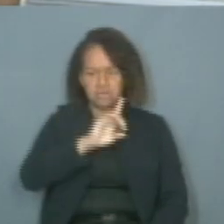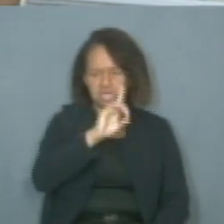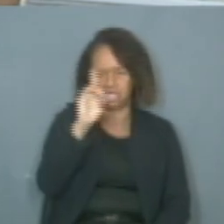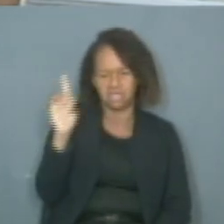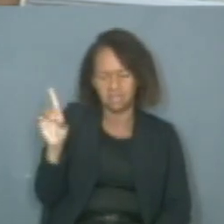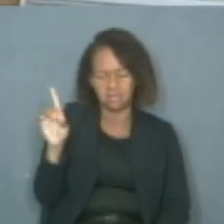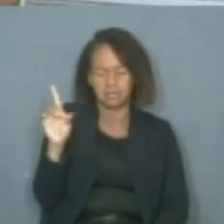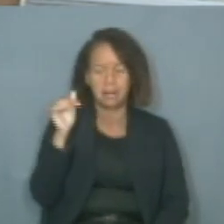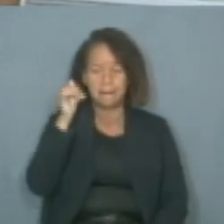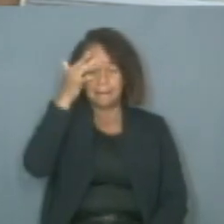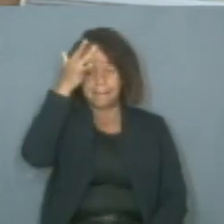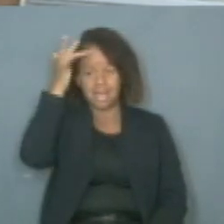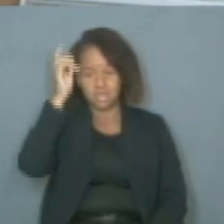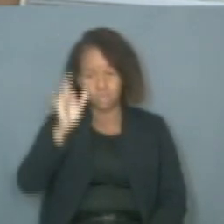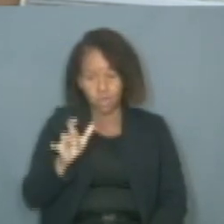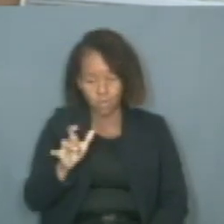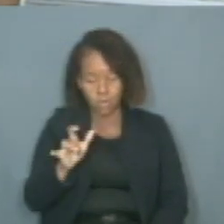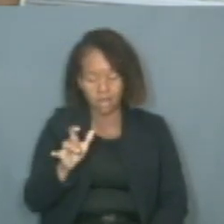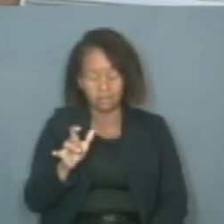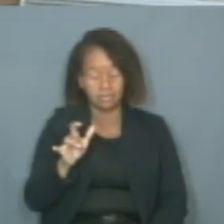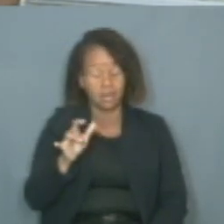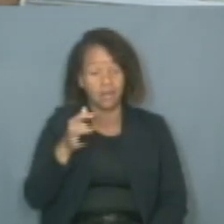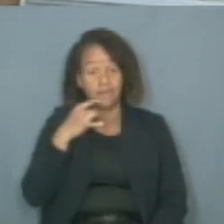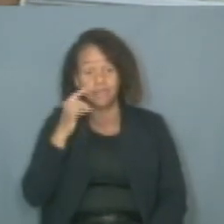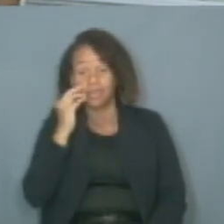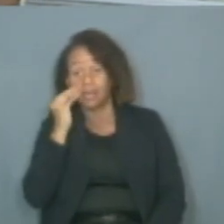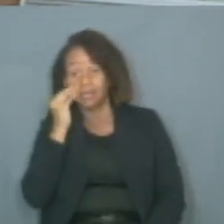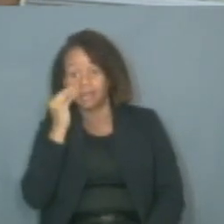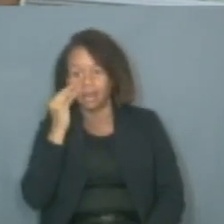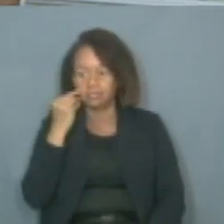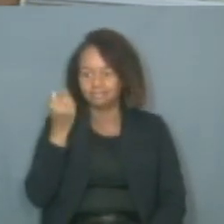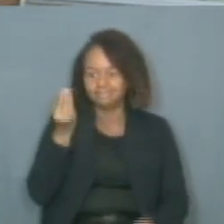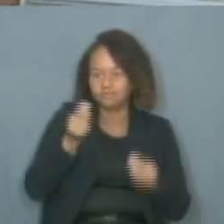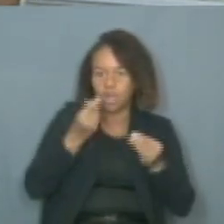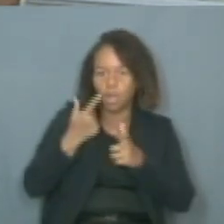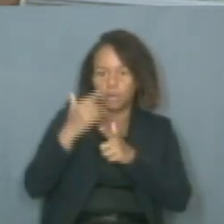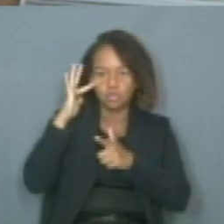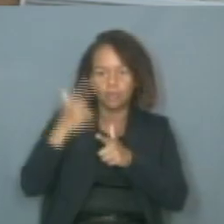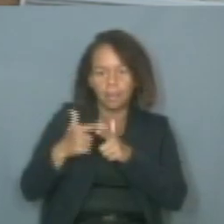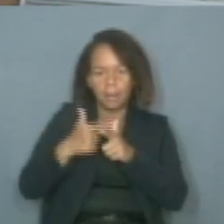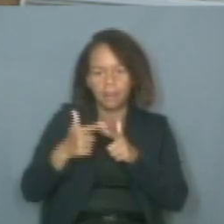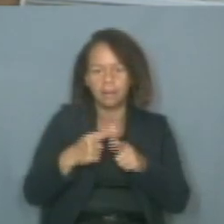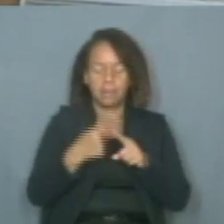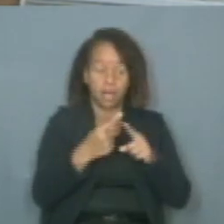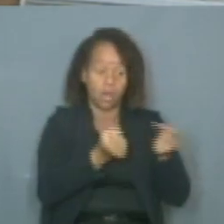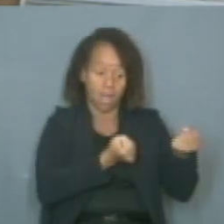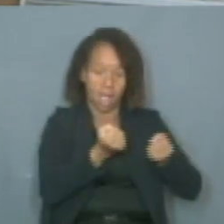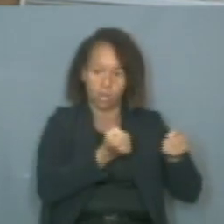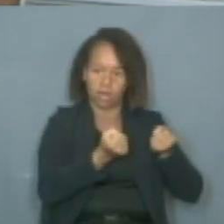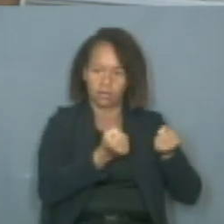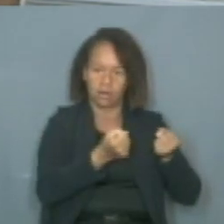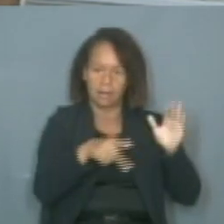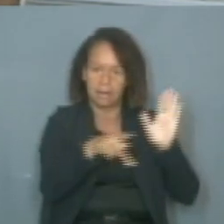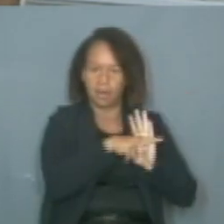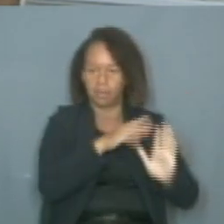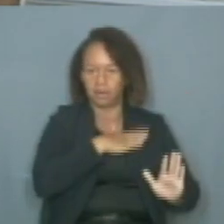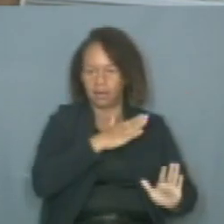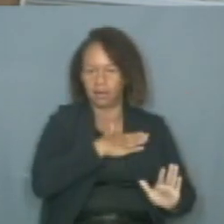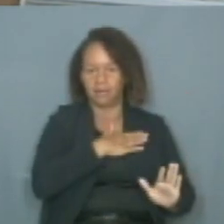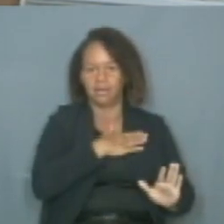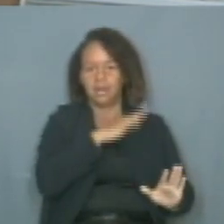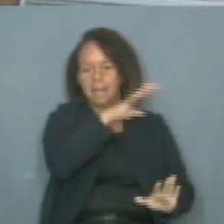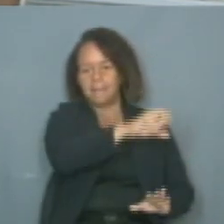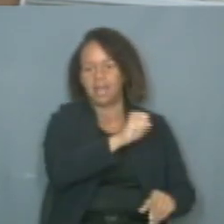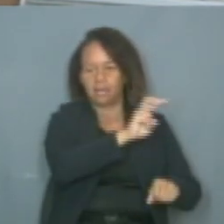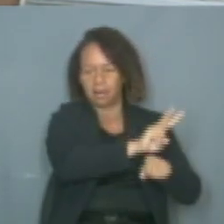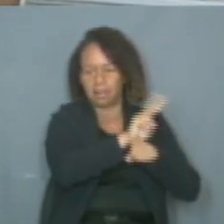o cara reaver o seu carro. Porque, primeiro, o carro que ele estava dirigindo não era de sua propriedade, ele tinha pego o